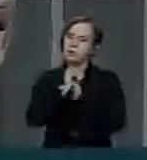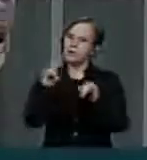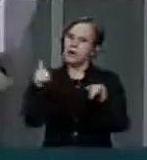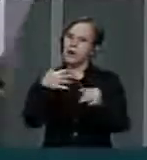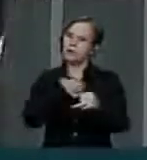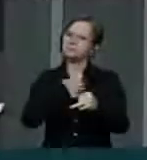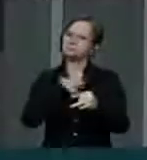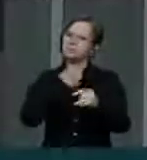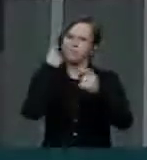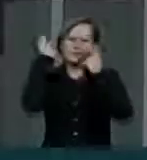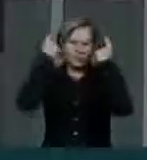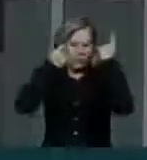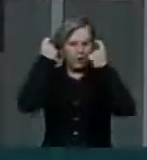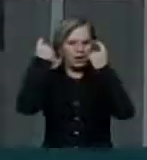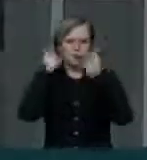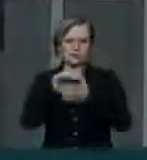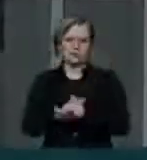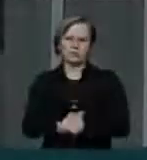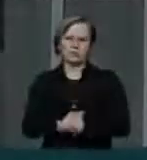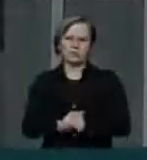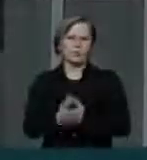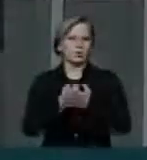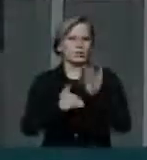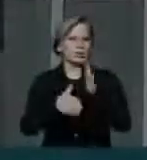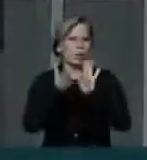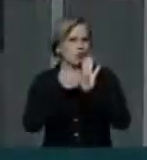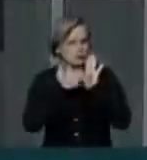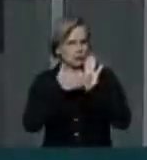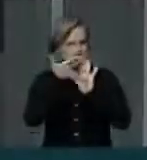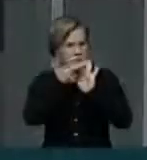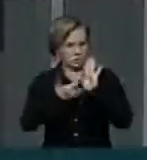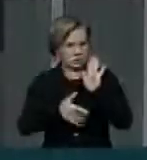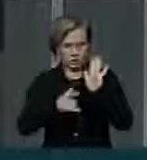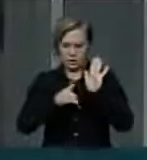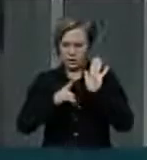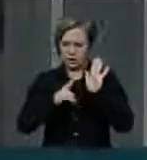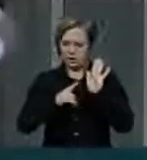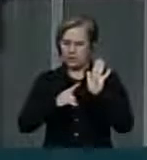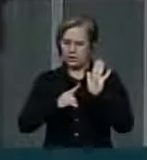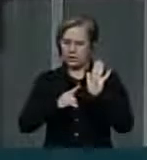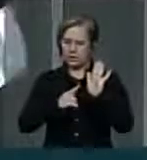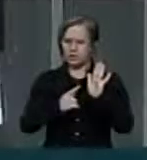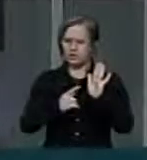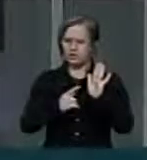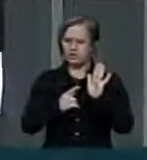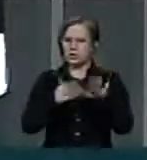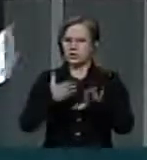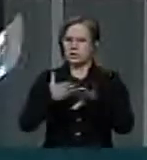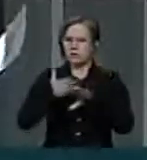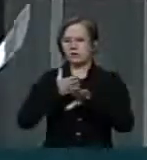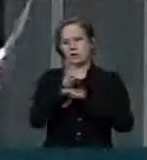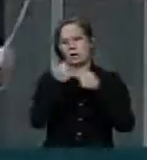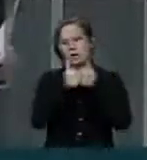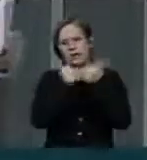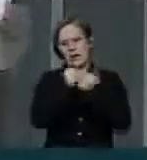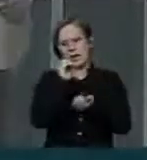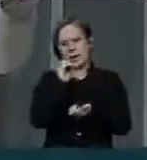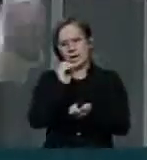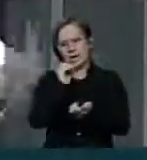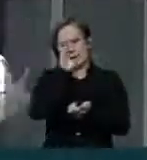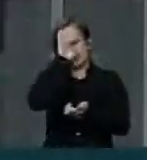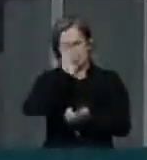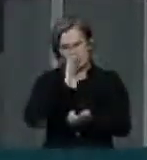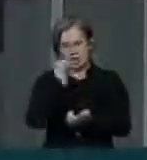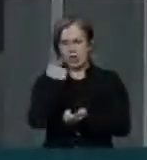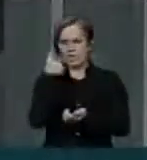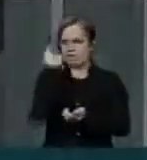preocupa profundamente. Todas as propostas que nós temos, seja de tarifa zero, seja de barateamento das tarifas,